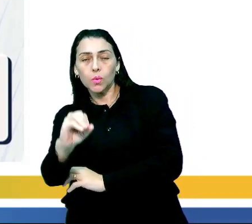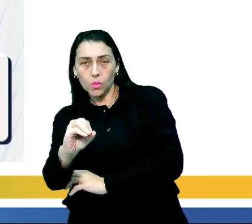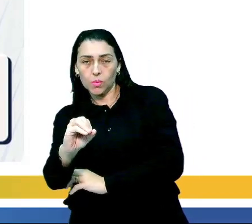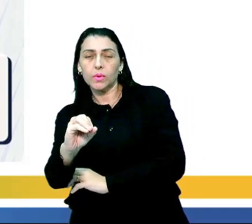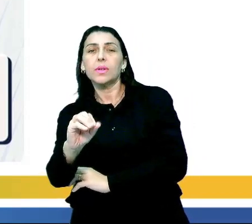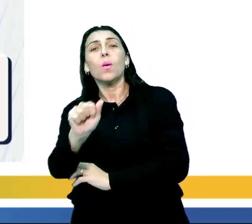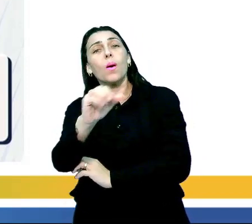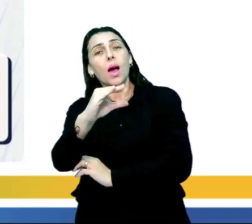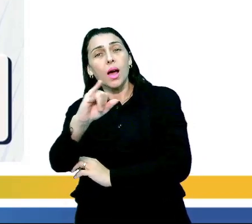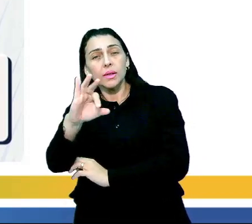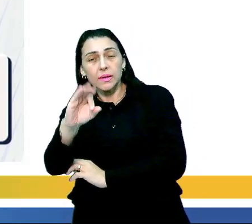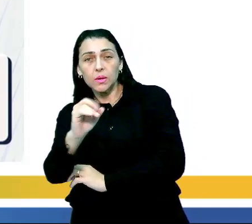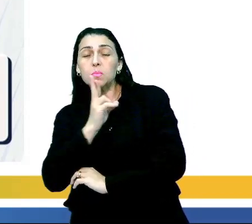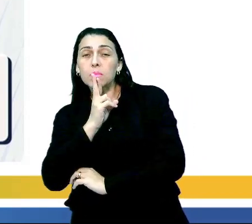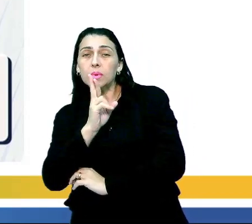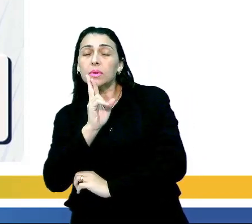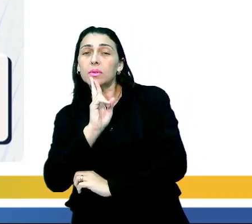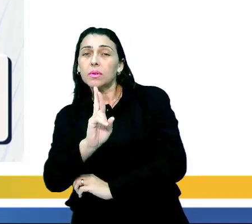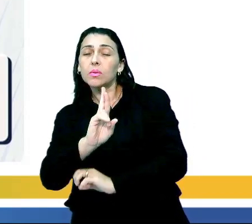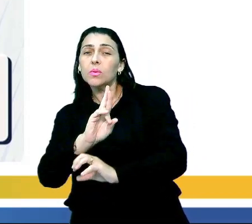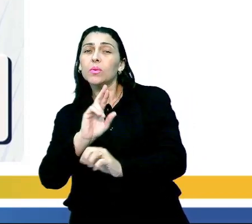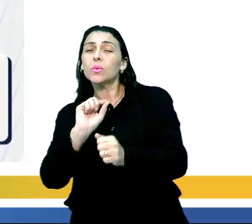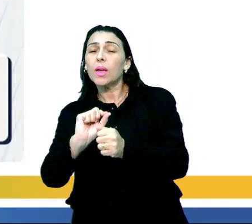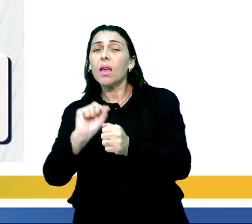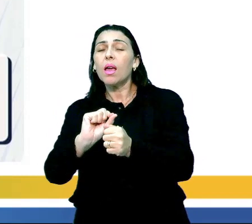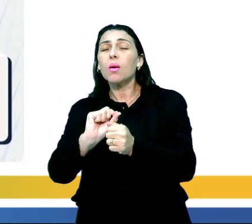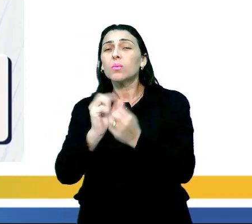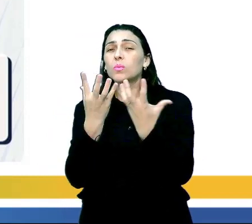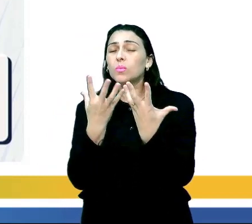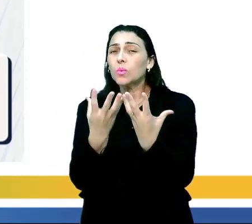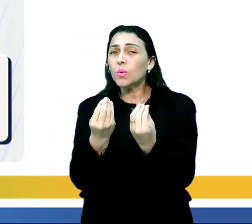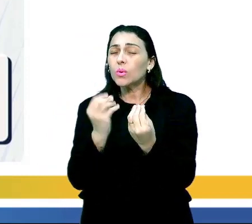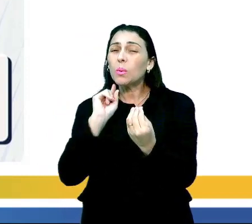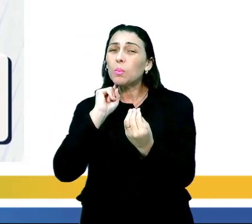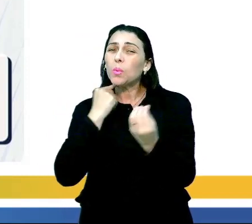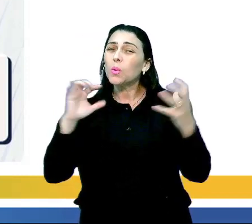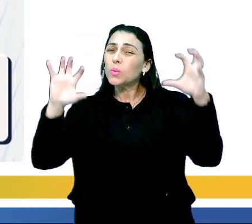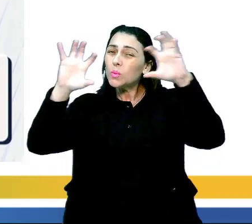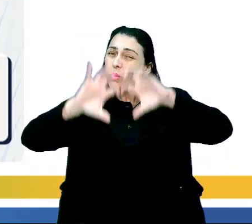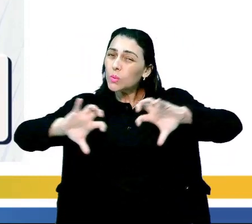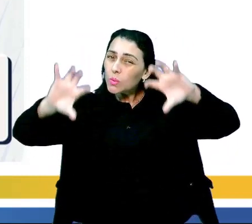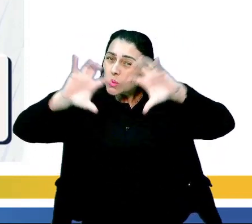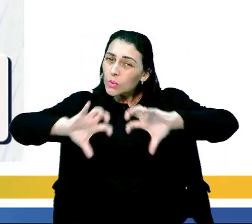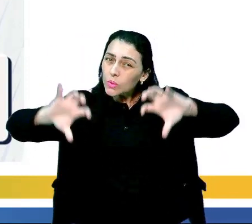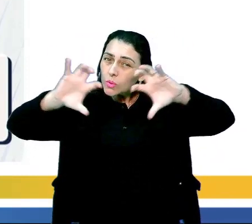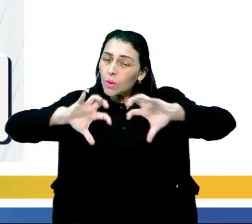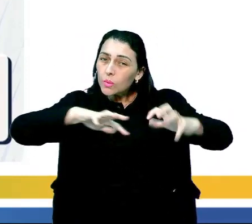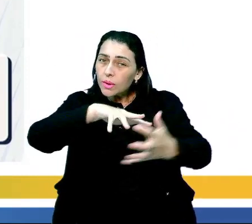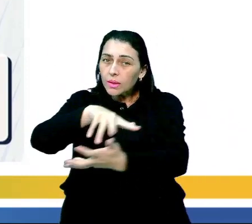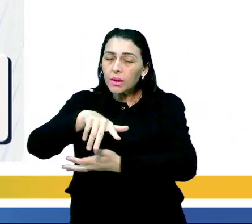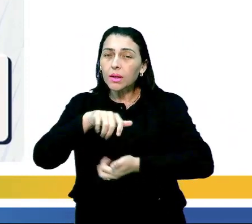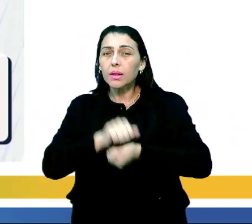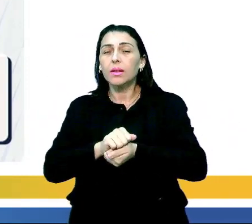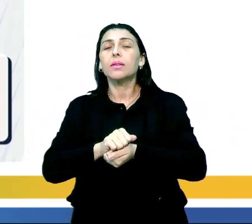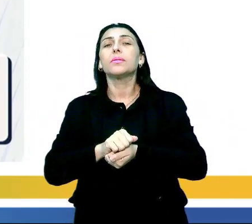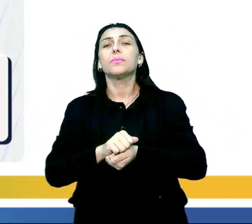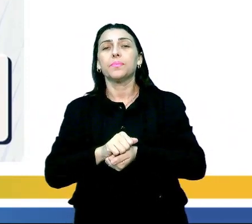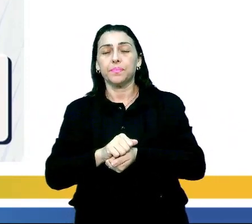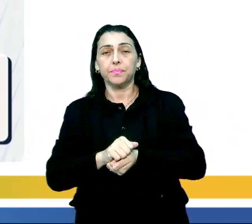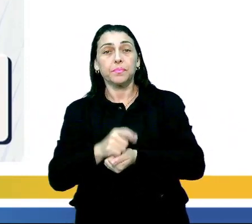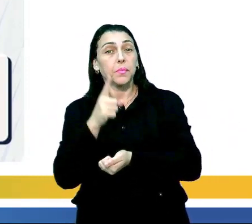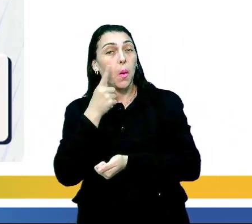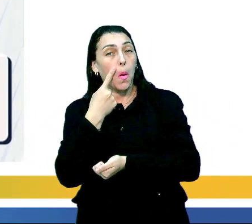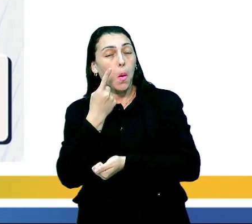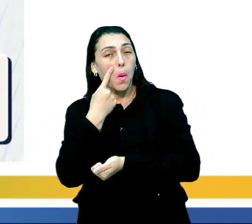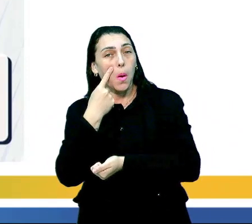são ácidos resultantes de concentração de poluição, alta concentração de poluição. Então, olha